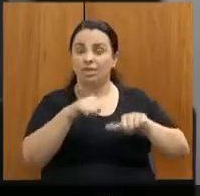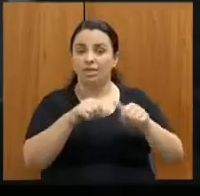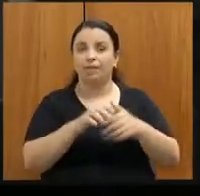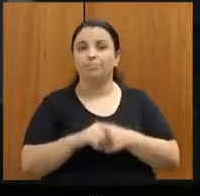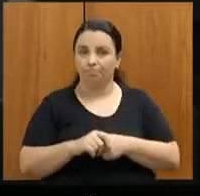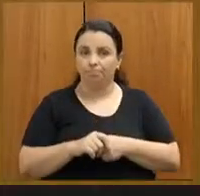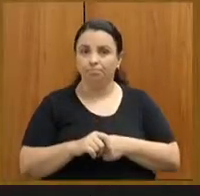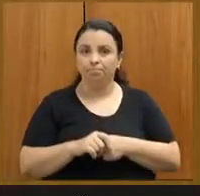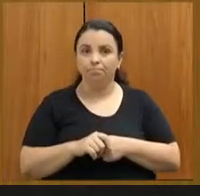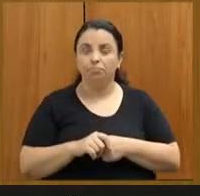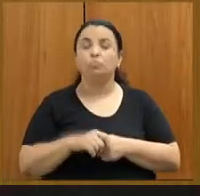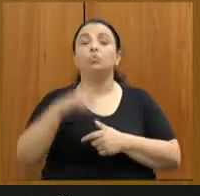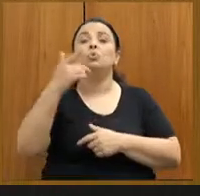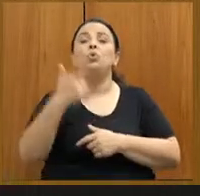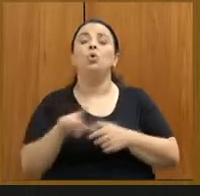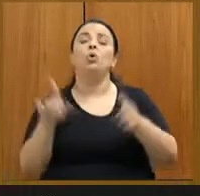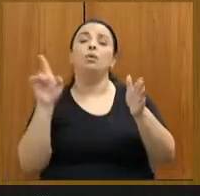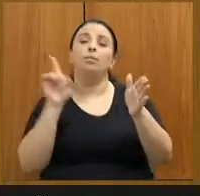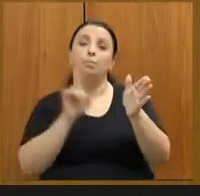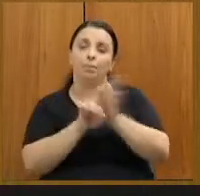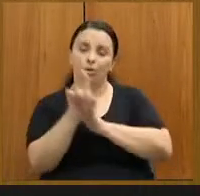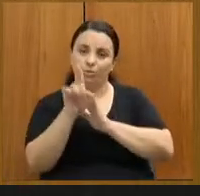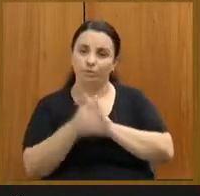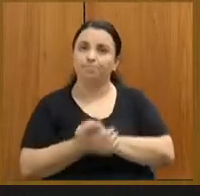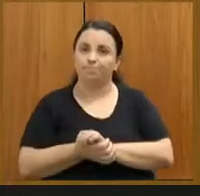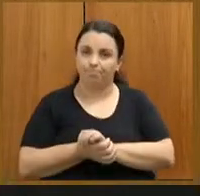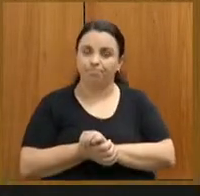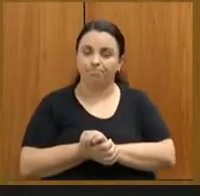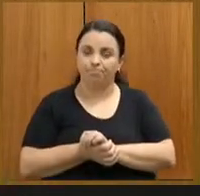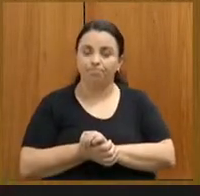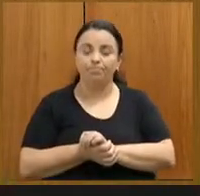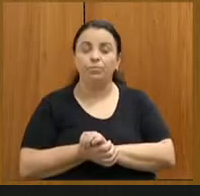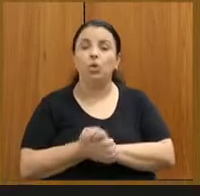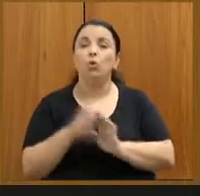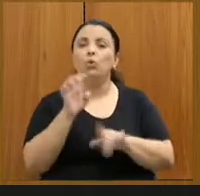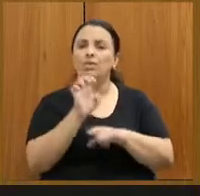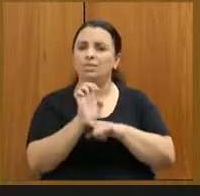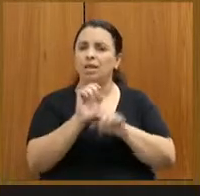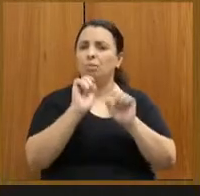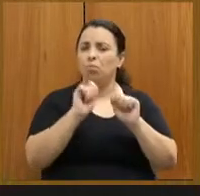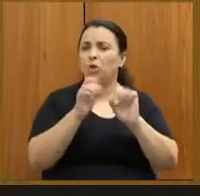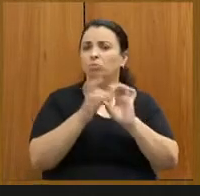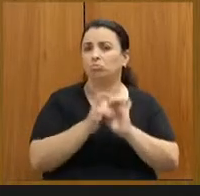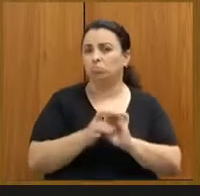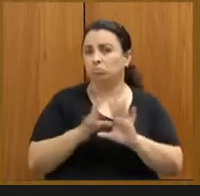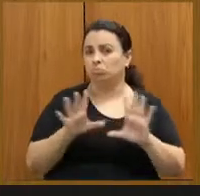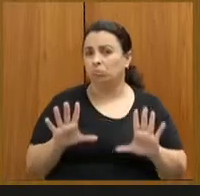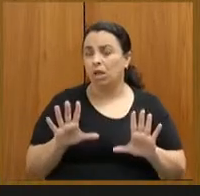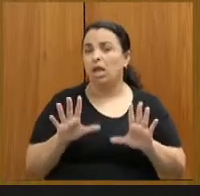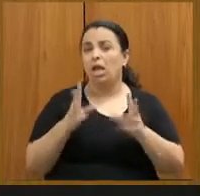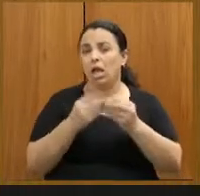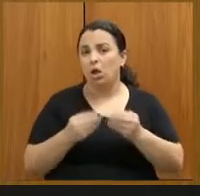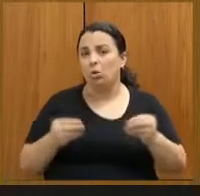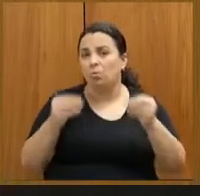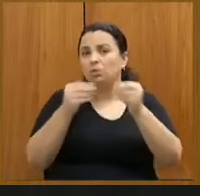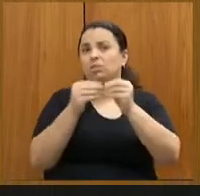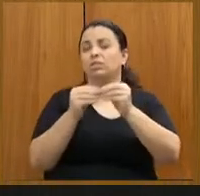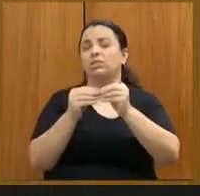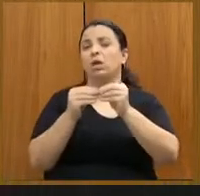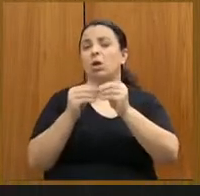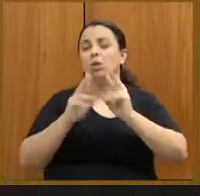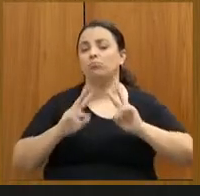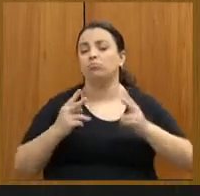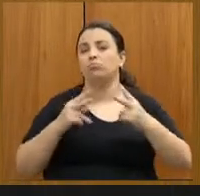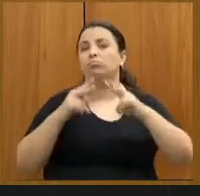pergunta 912 o estado pode conceder recomposições e progressões por tempo de